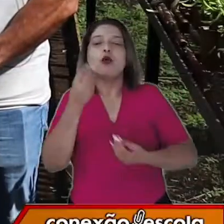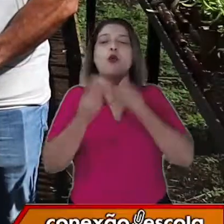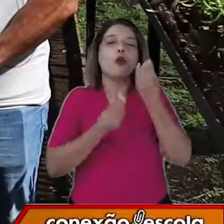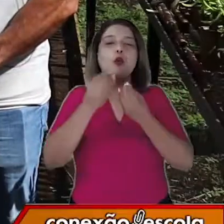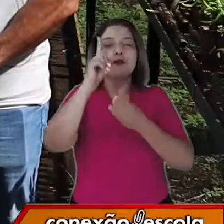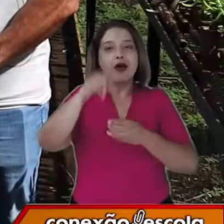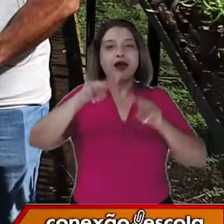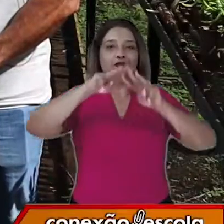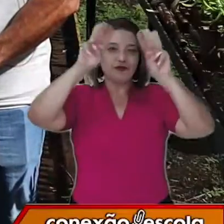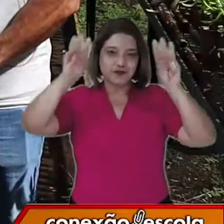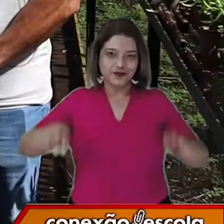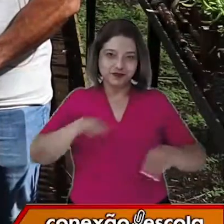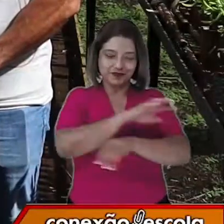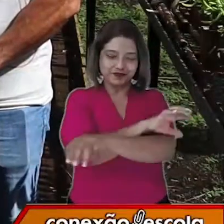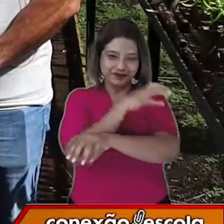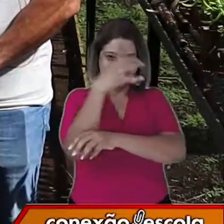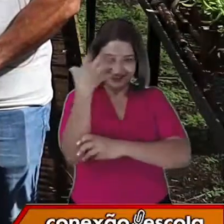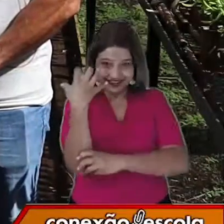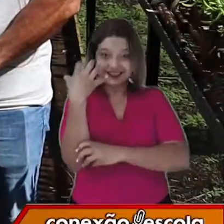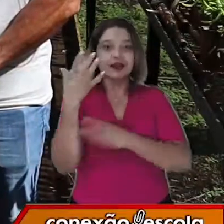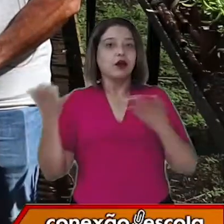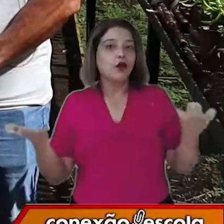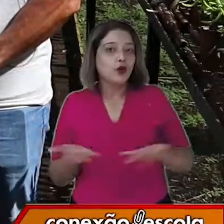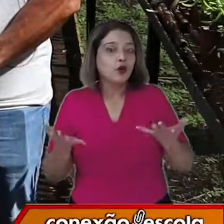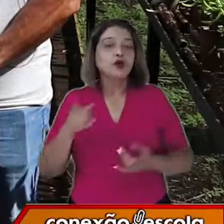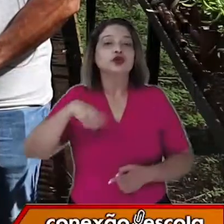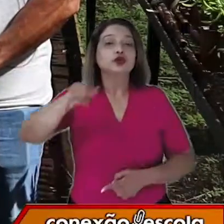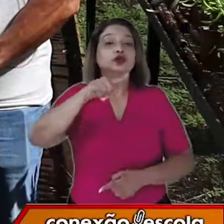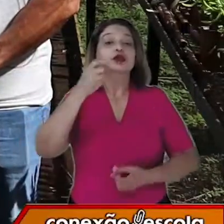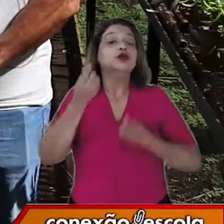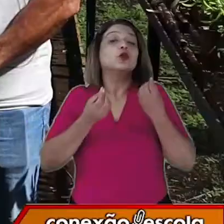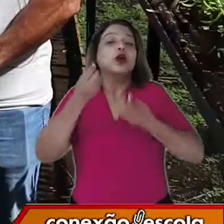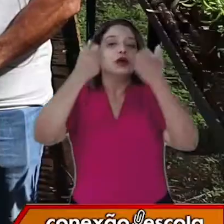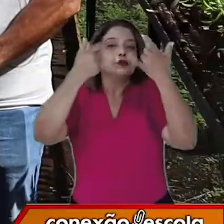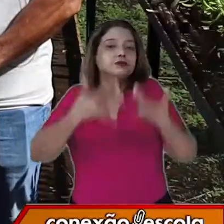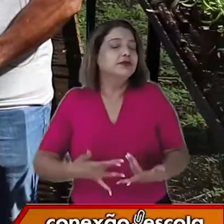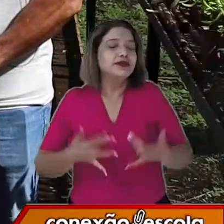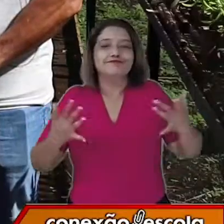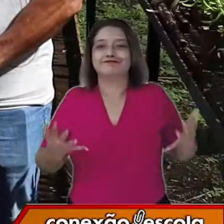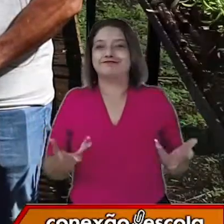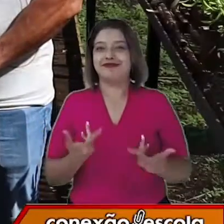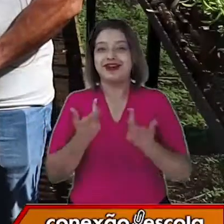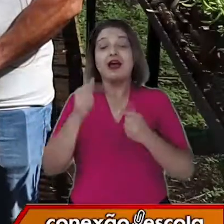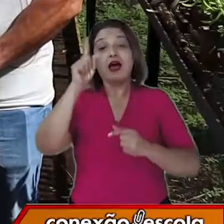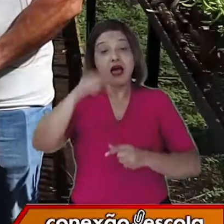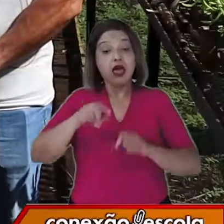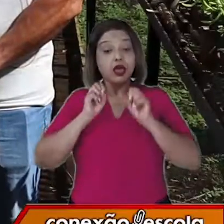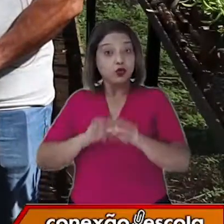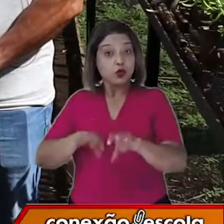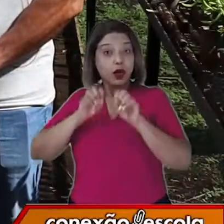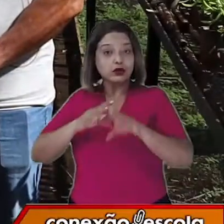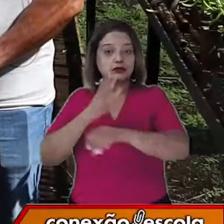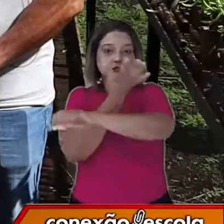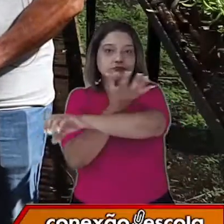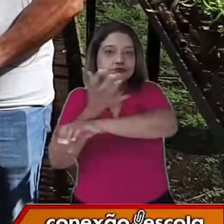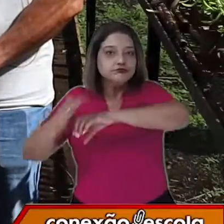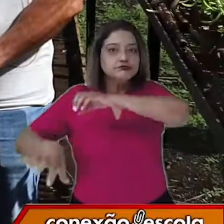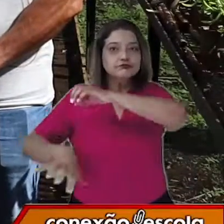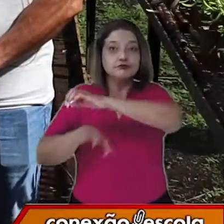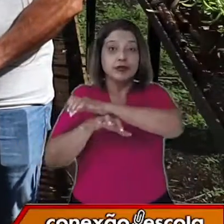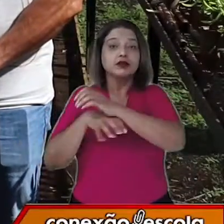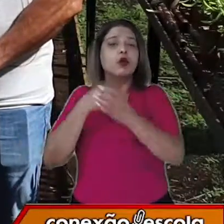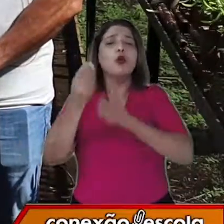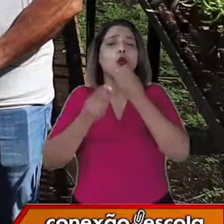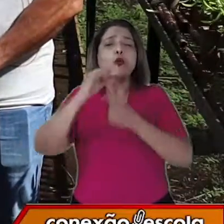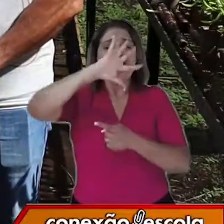Cerrado. E hoje, gente, a gente está começando a falar de algo que é fantástico. Nós vamos falar de educação ambiental, sobre